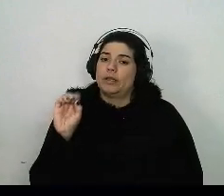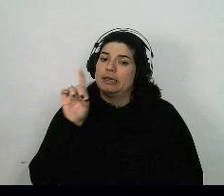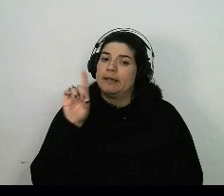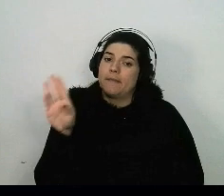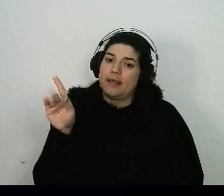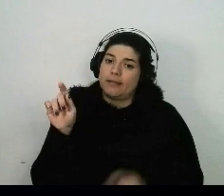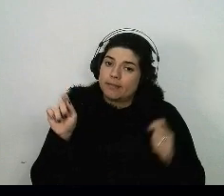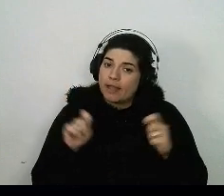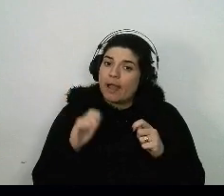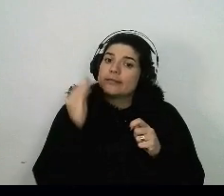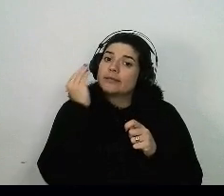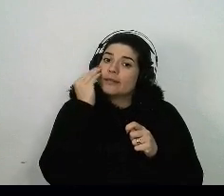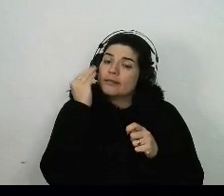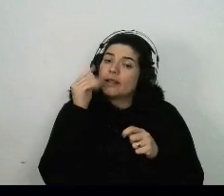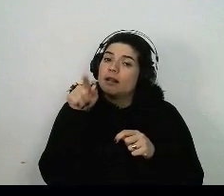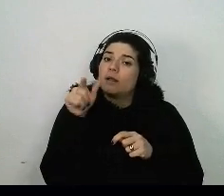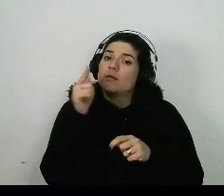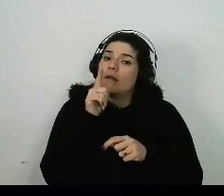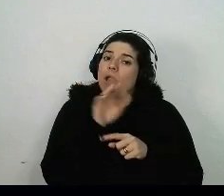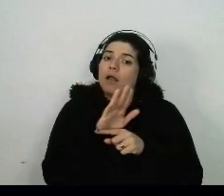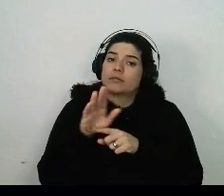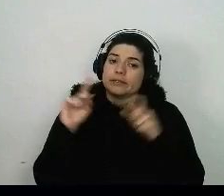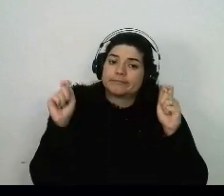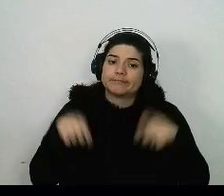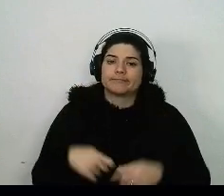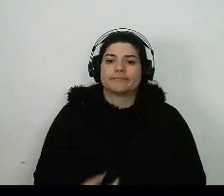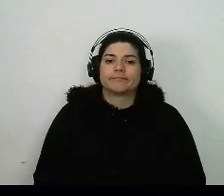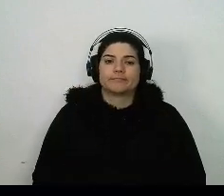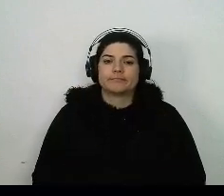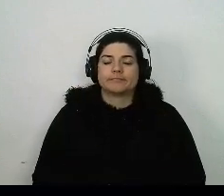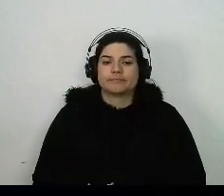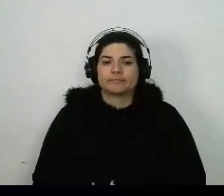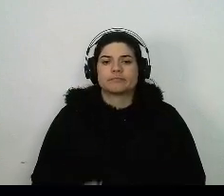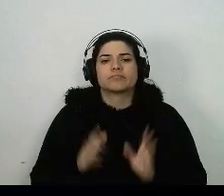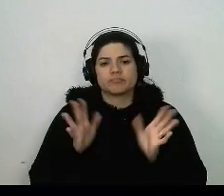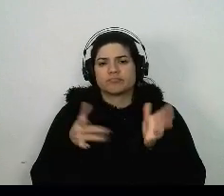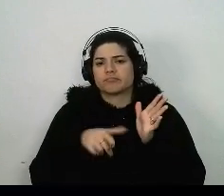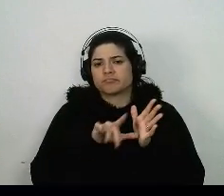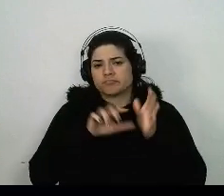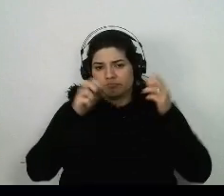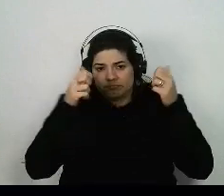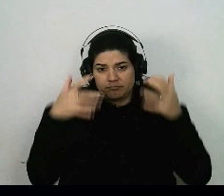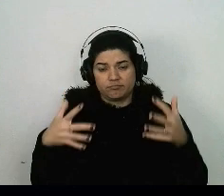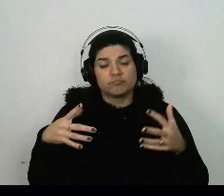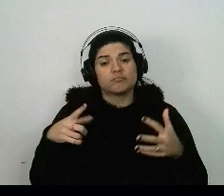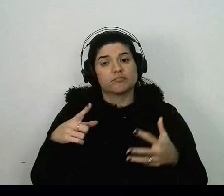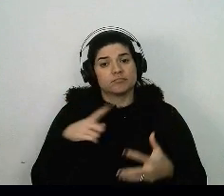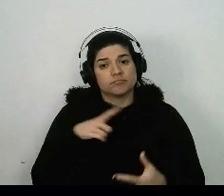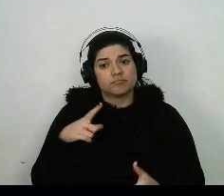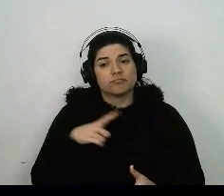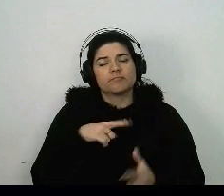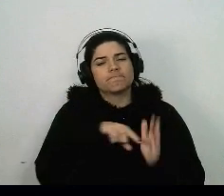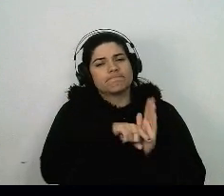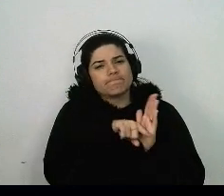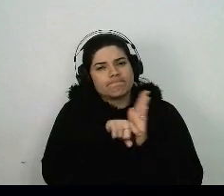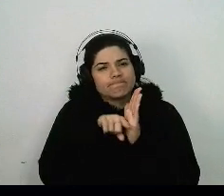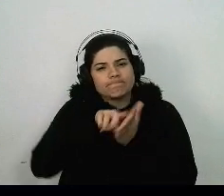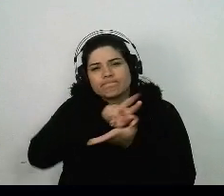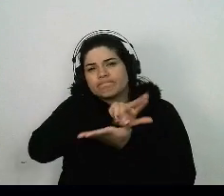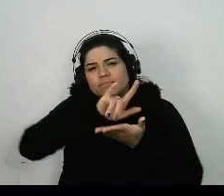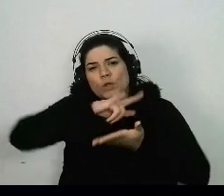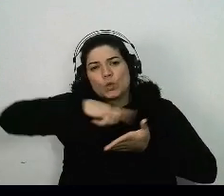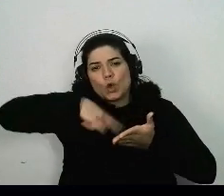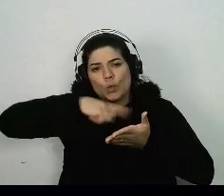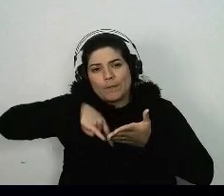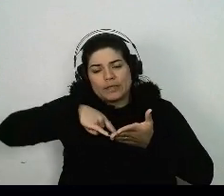e o Mongo Compass ajuda bastante, né? E como a gente comentou, né? Eu estava até comentando, nós ficamos caçando inúmeros documentos, né?